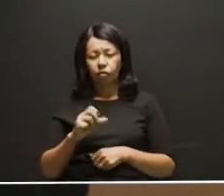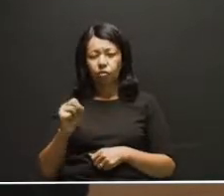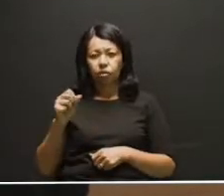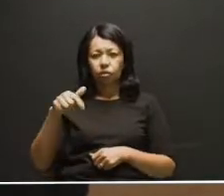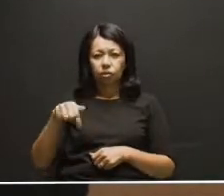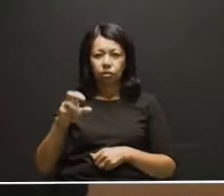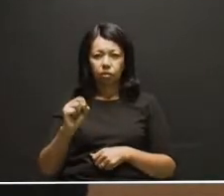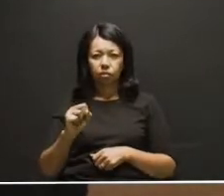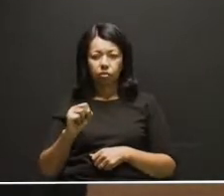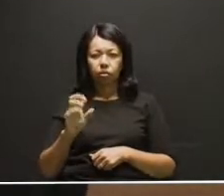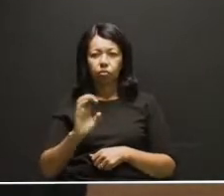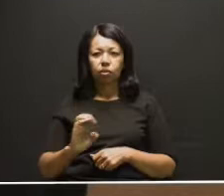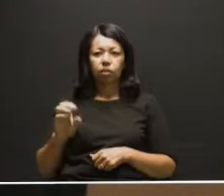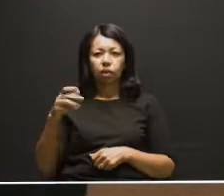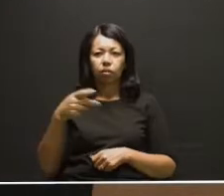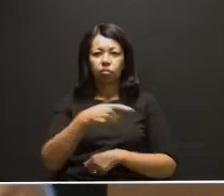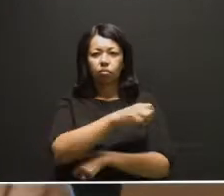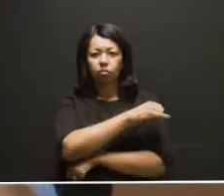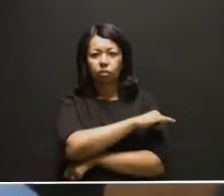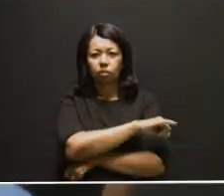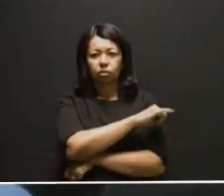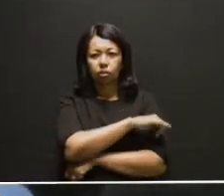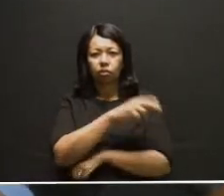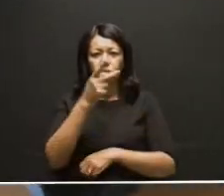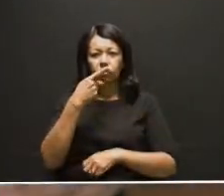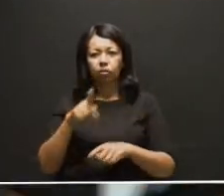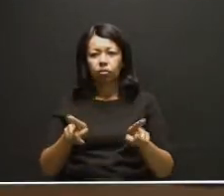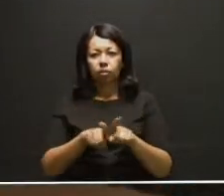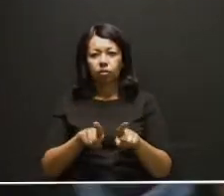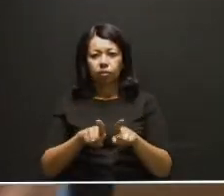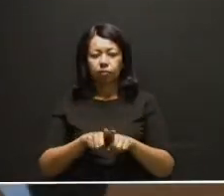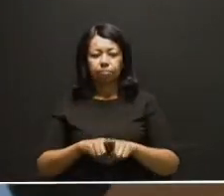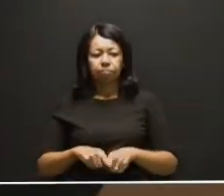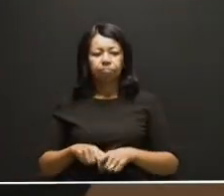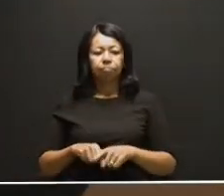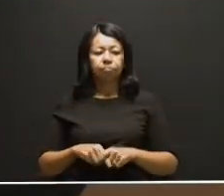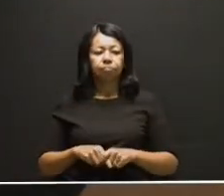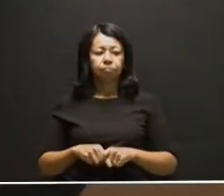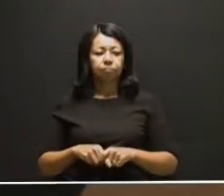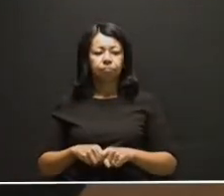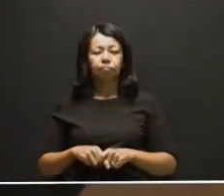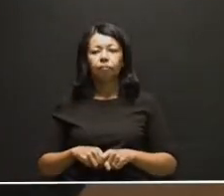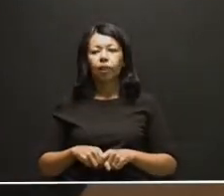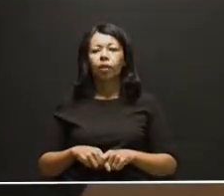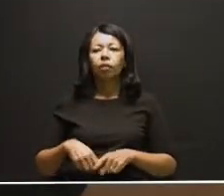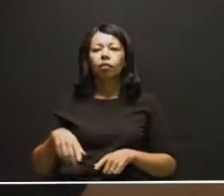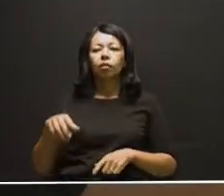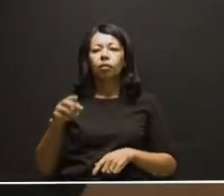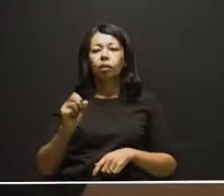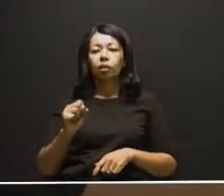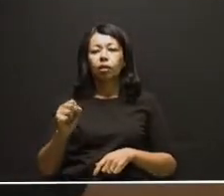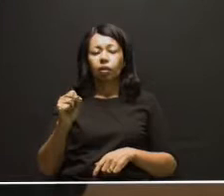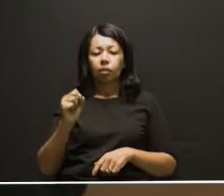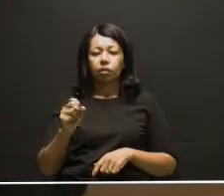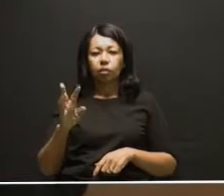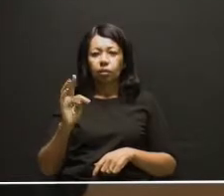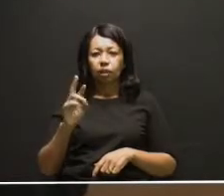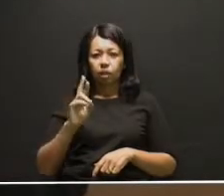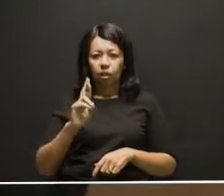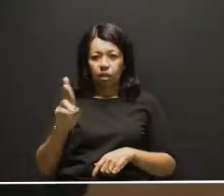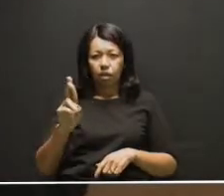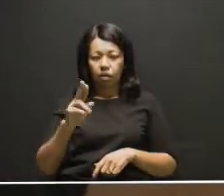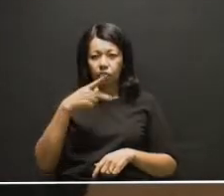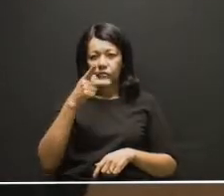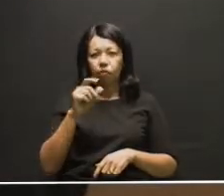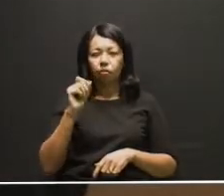911 do estado do rio de janeiro manifestou se nos seguintes termos o supremo tribunal federal firmou o entendimento no